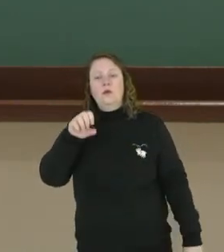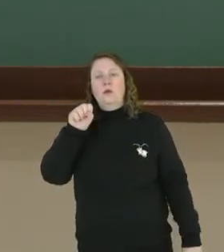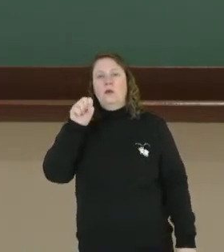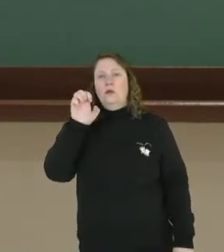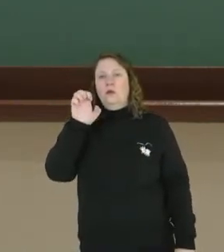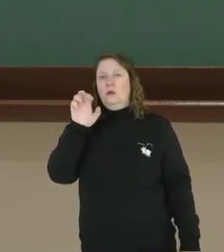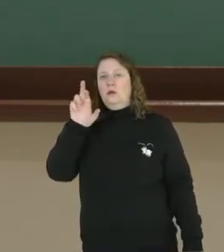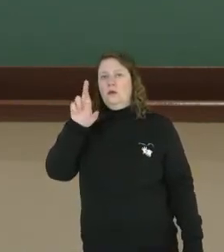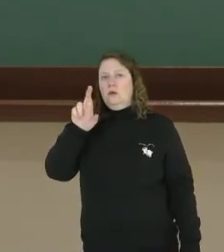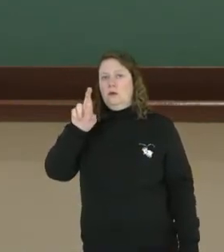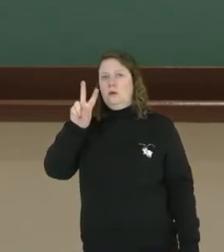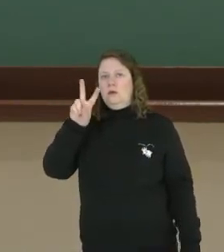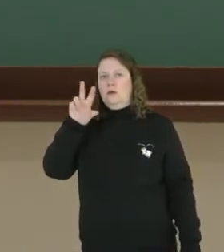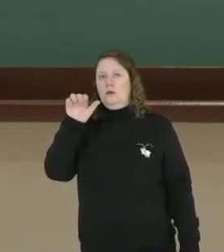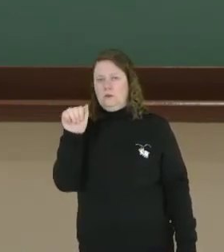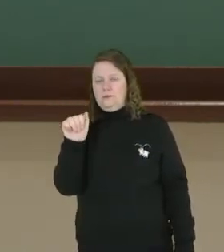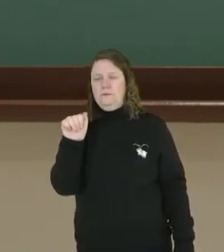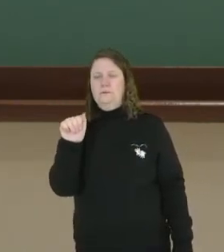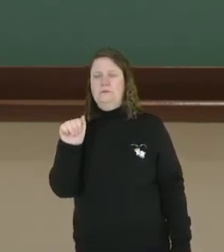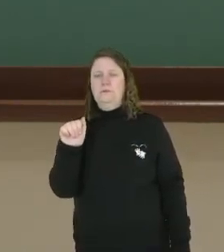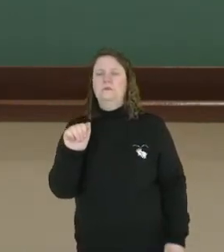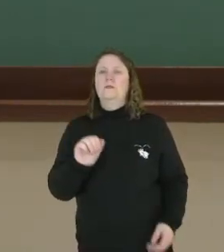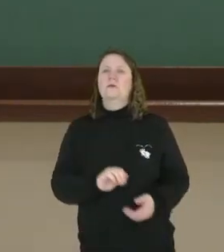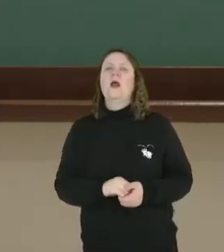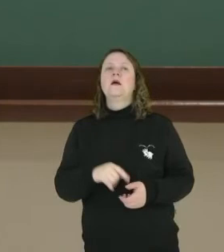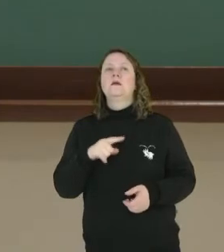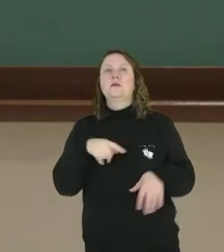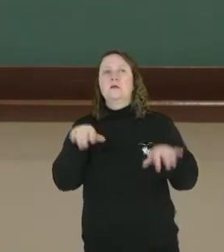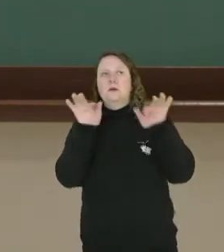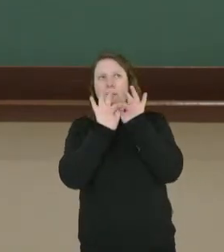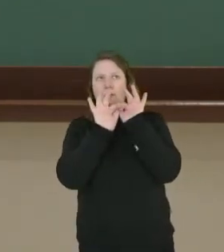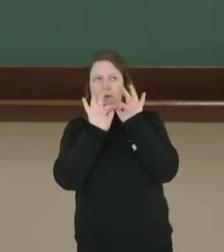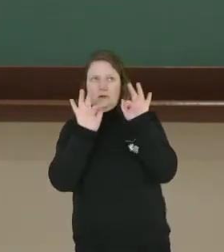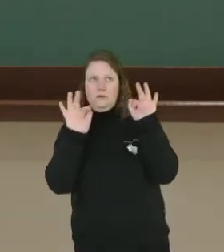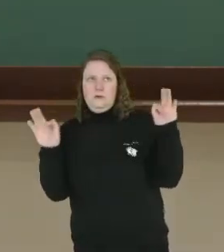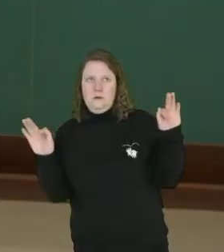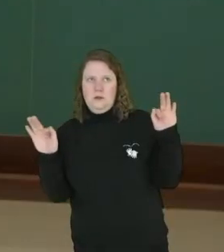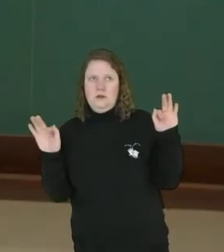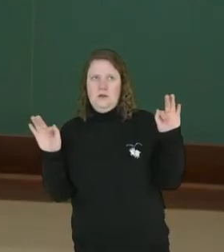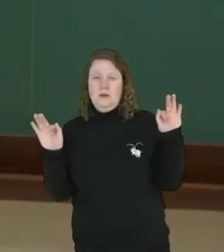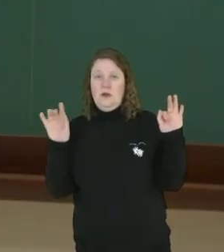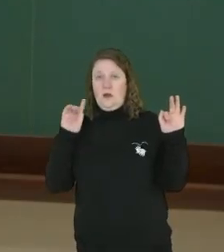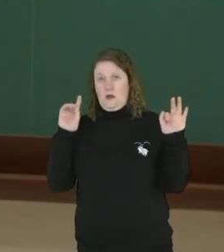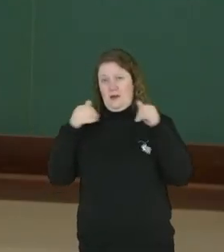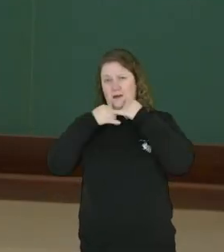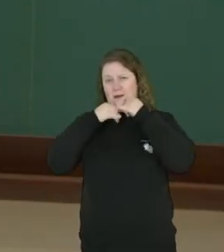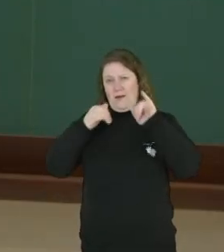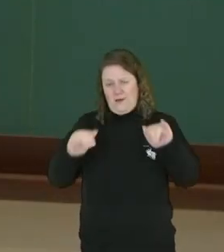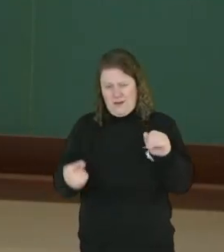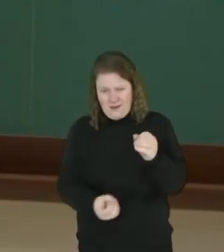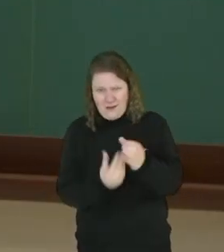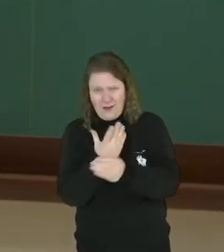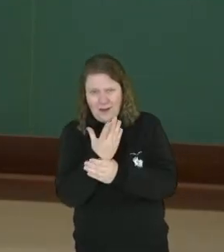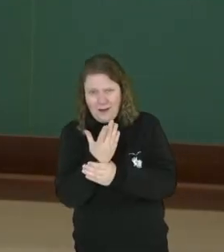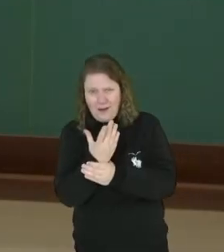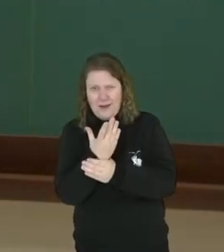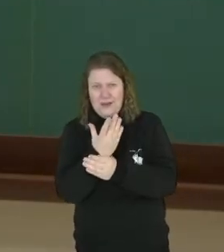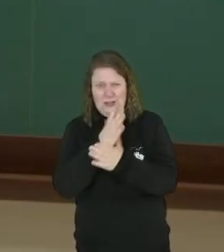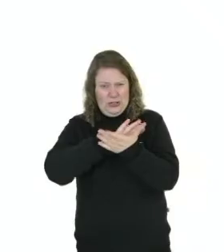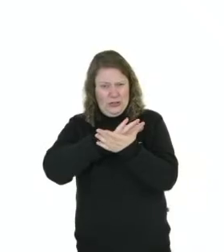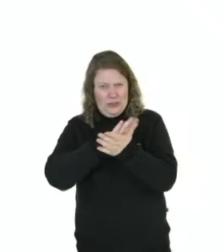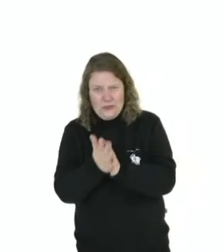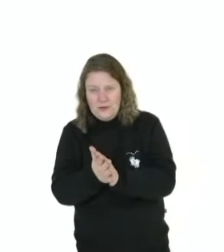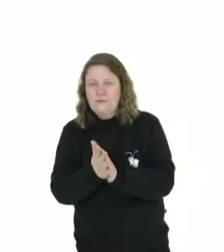uma frase, né, bem conhecida no ramo da ciência. Energia não se cria e não se